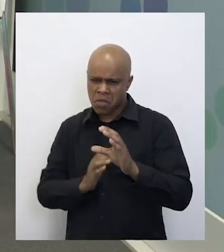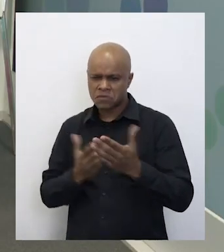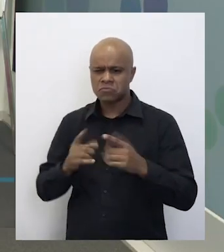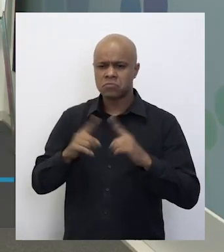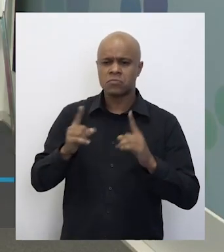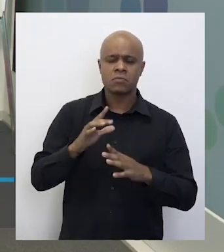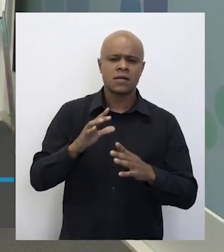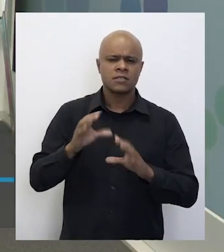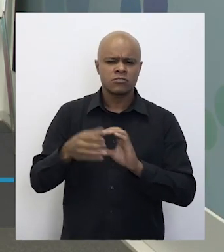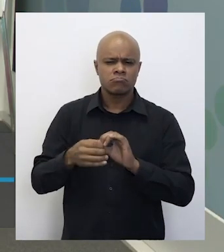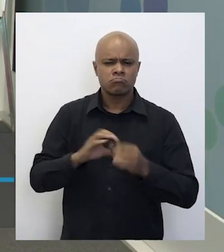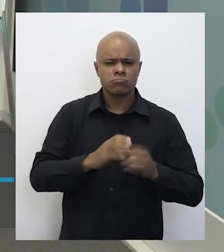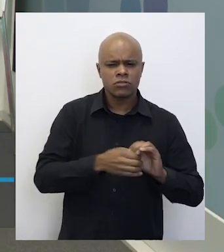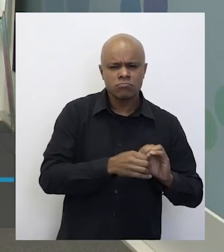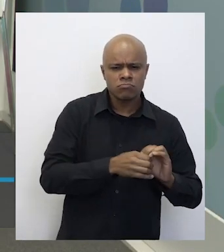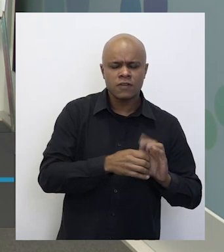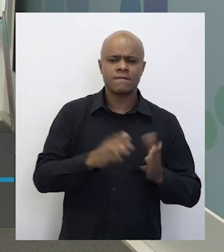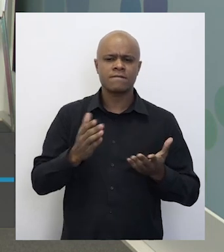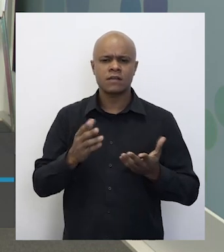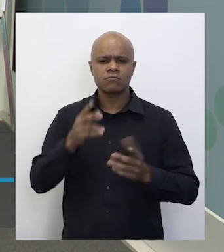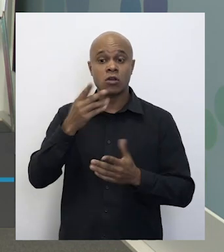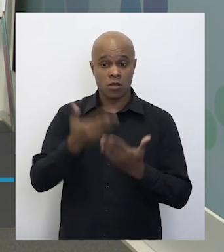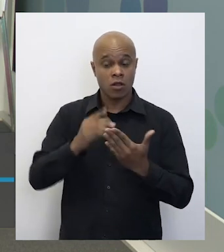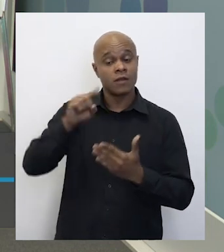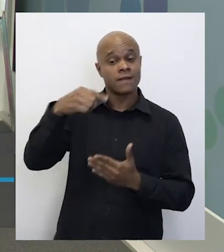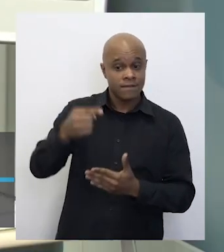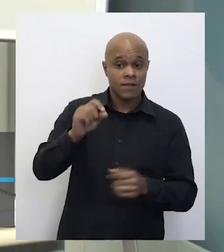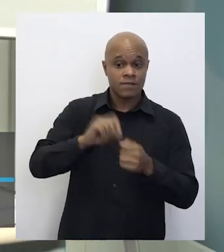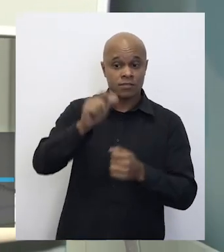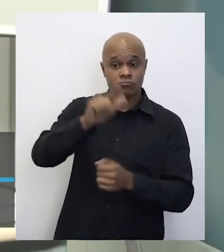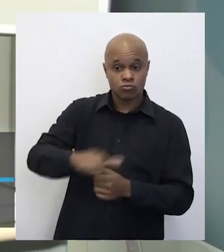na próxima aula também, professora Dani. Não se preocupe não, pessoal. Na próxima aula a gente vai retomar isso